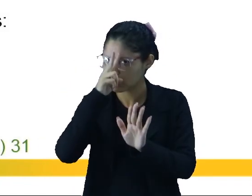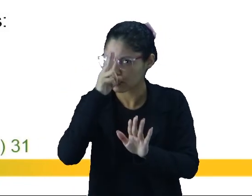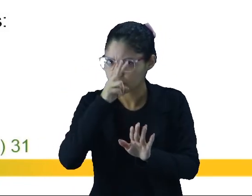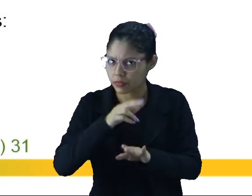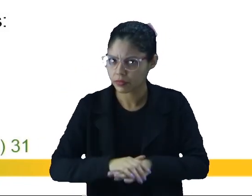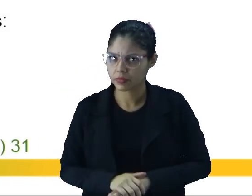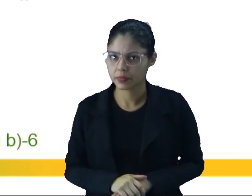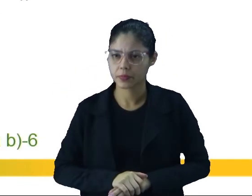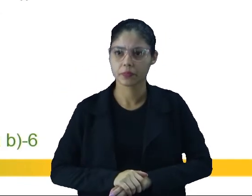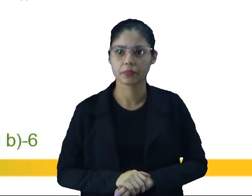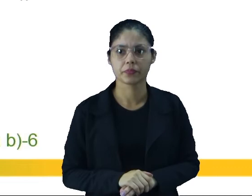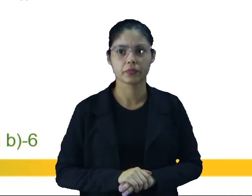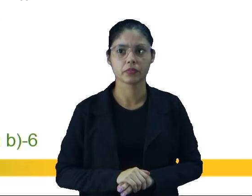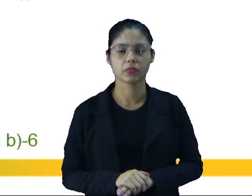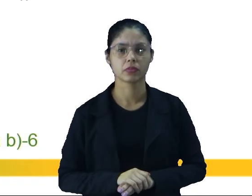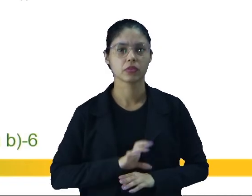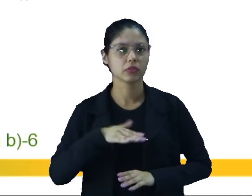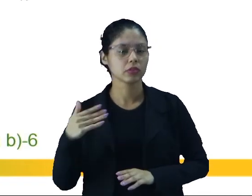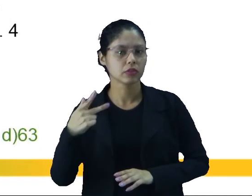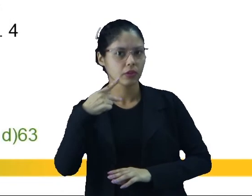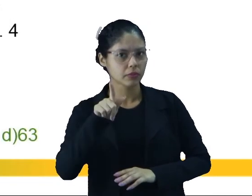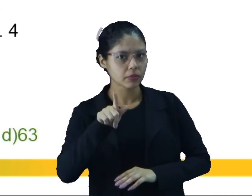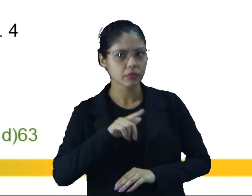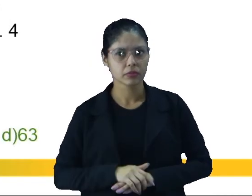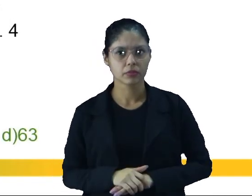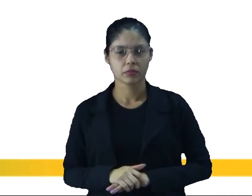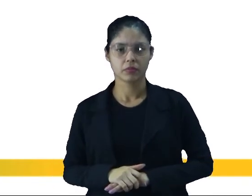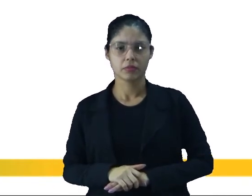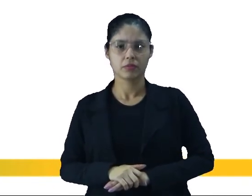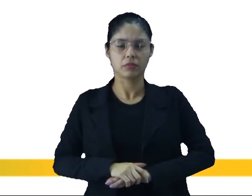lembra? Quando fala de PG?